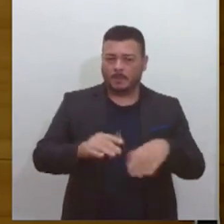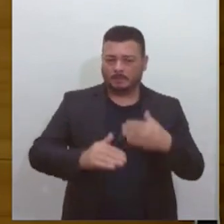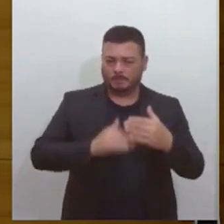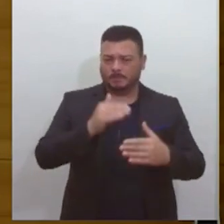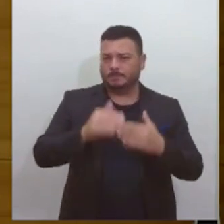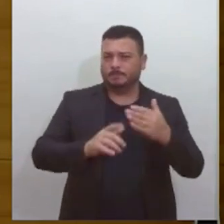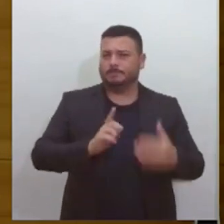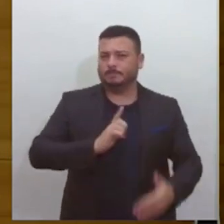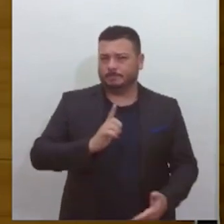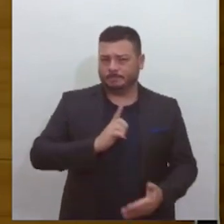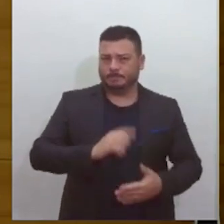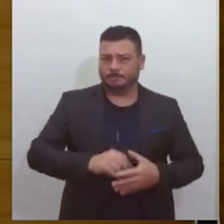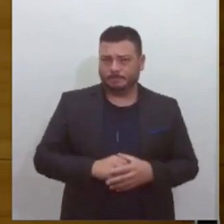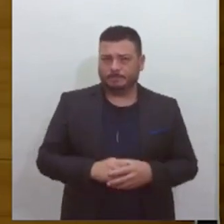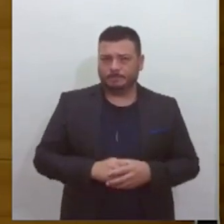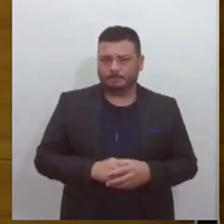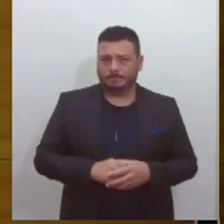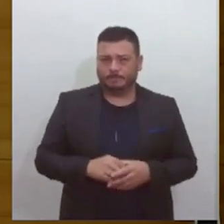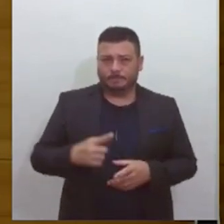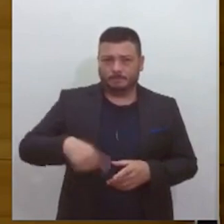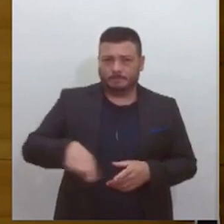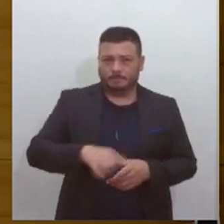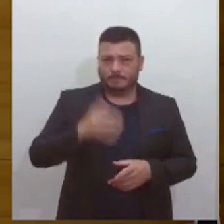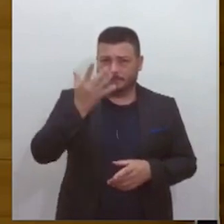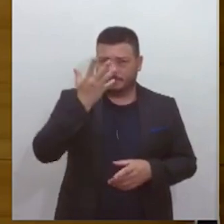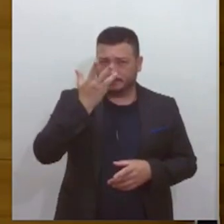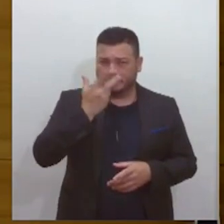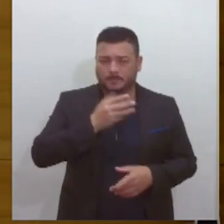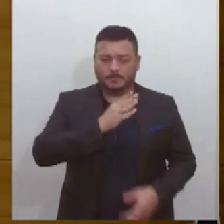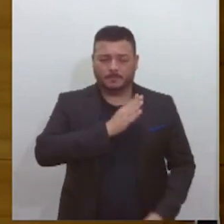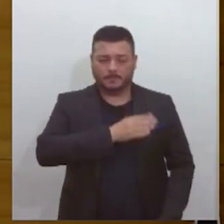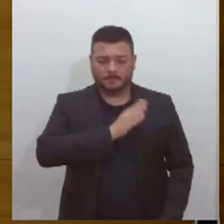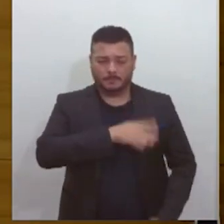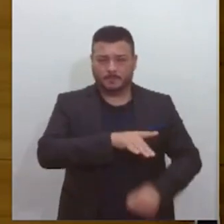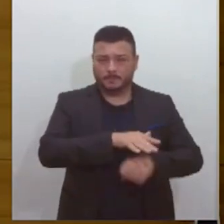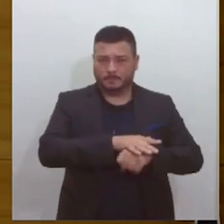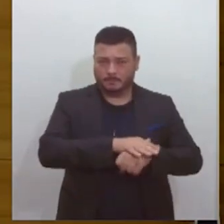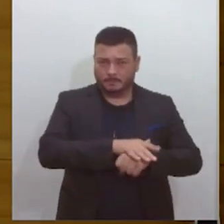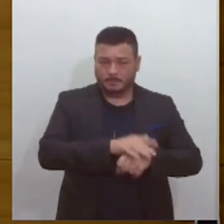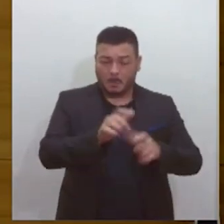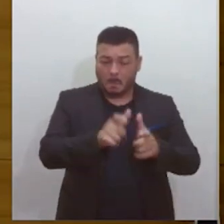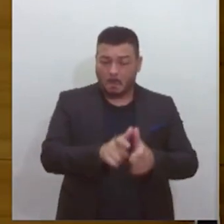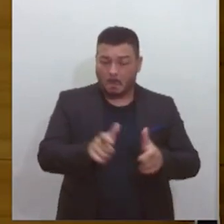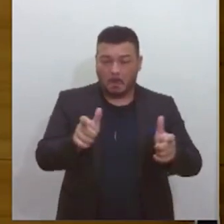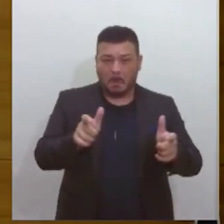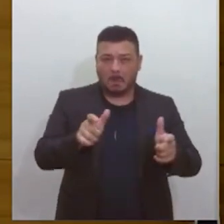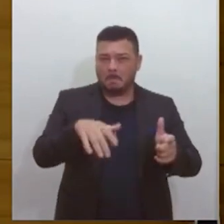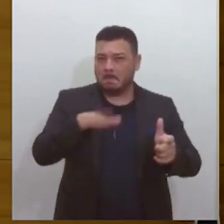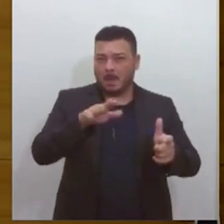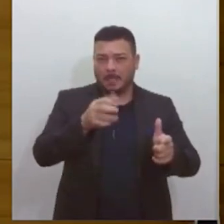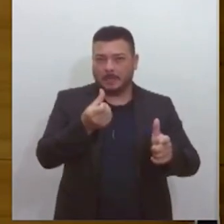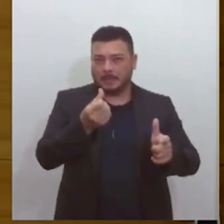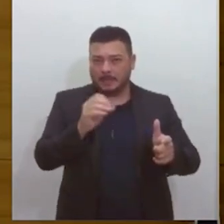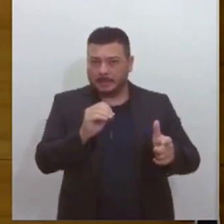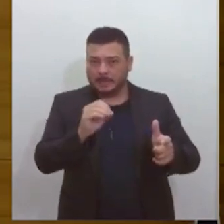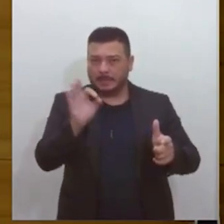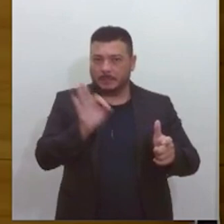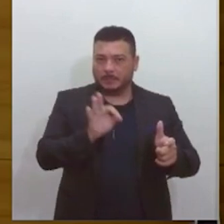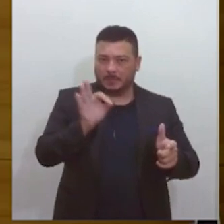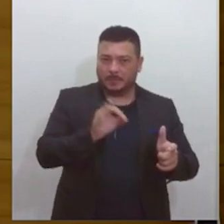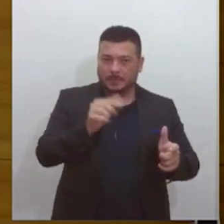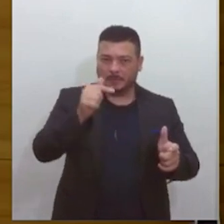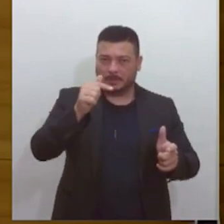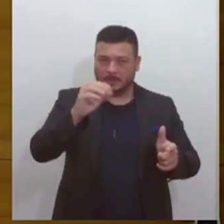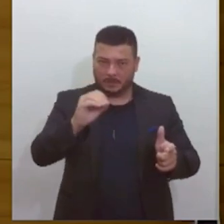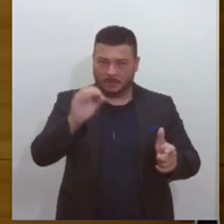que essas crianças cardiopatas, a grande maioria delas, mais de 60%, 70%, vai precisar de